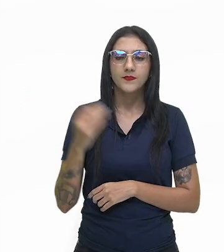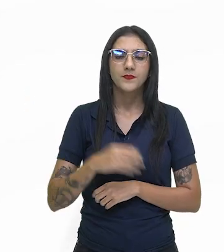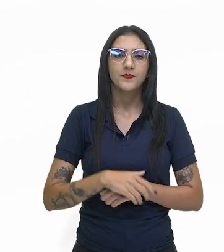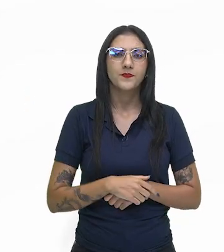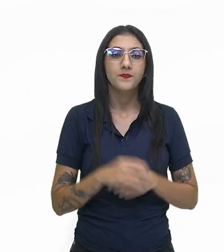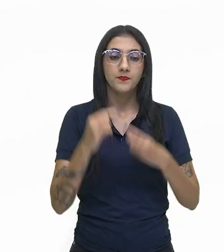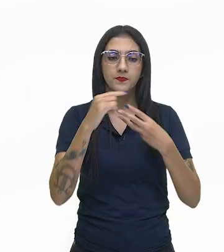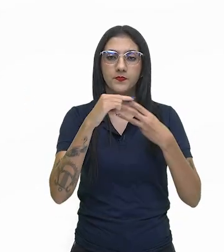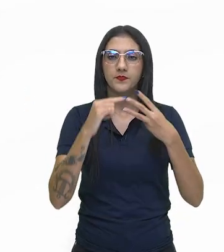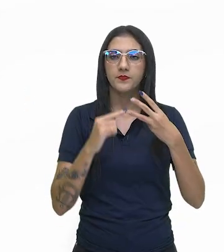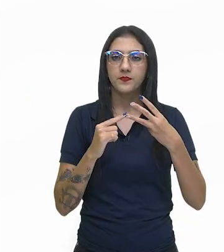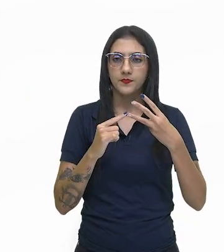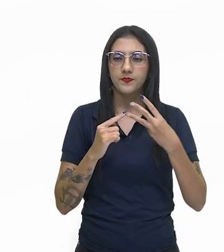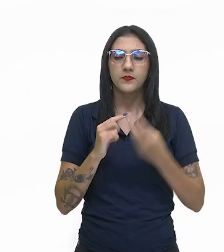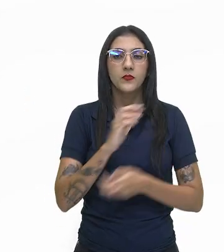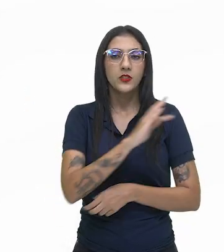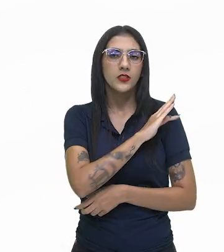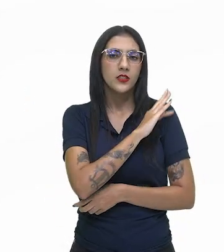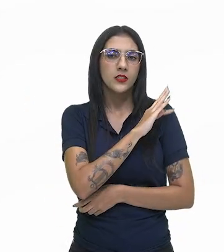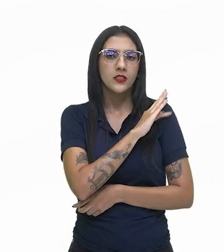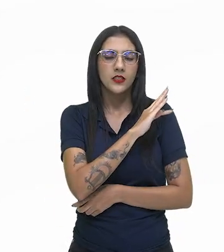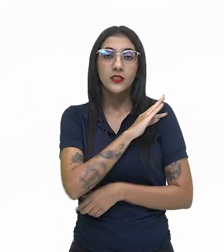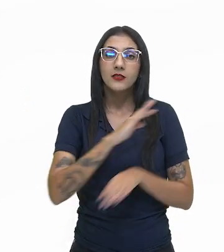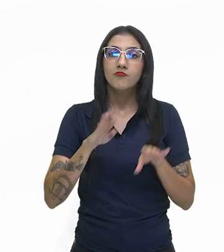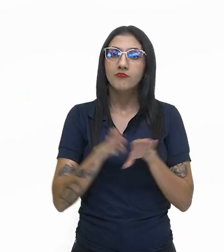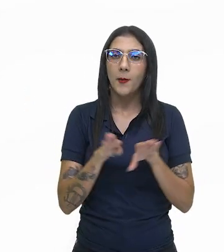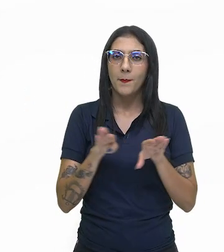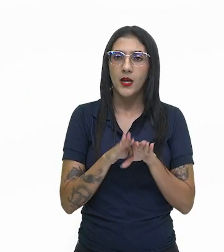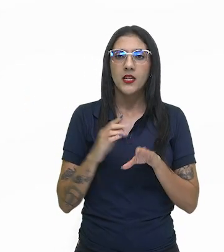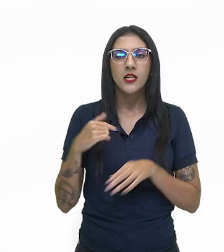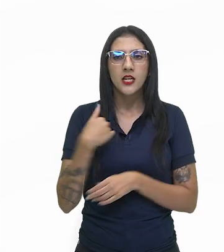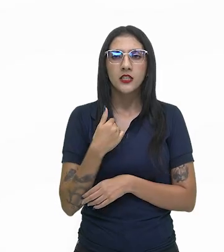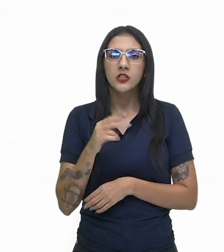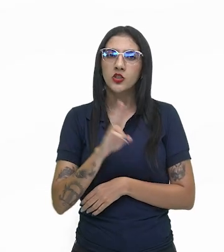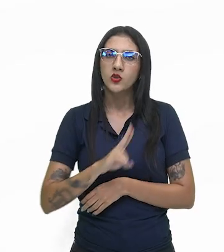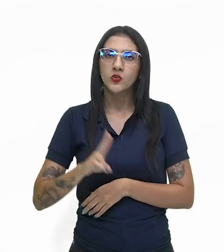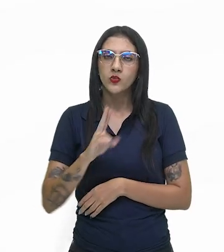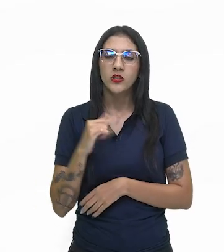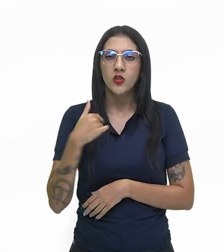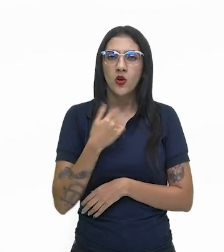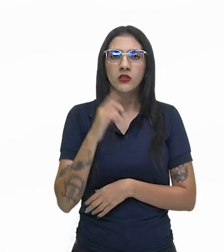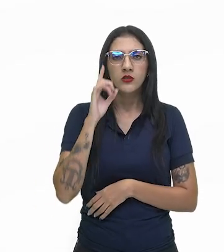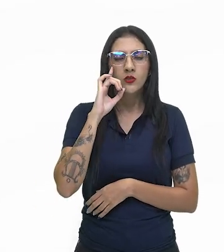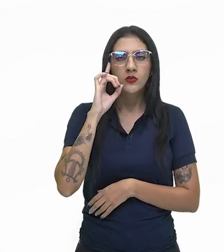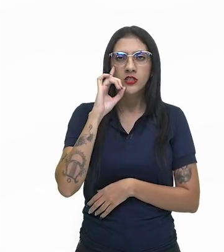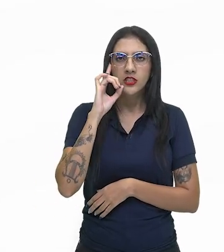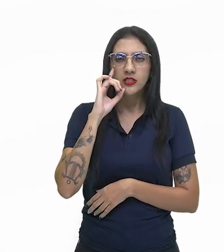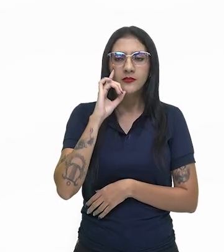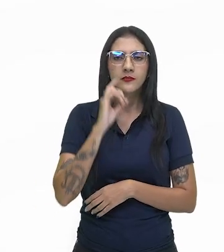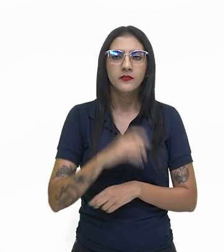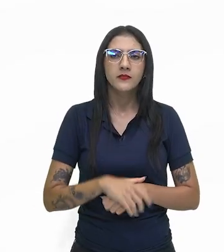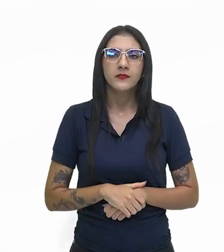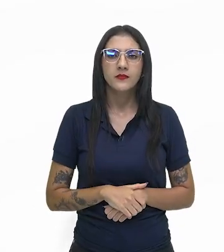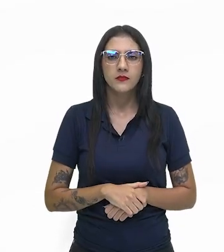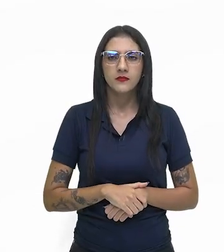catação, que são técnicas que também nós utilizamos no nosso cotidiano, principalmente na